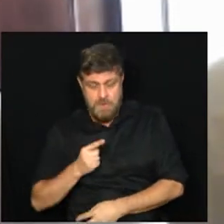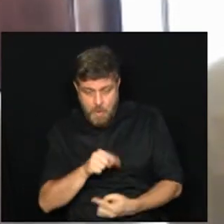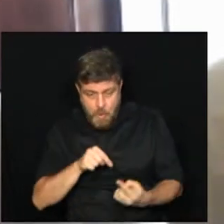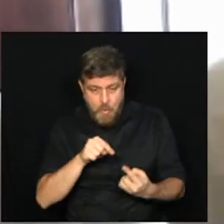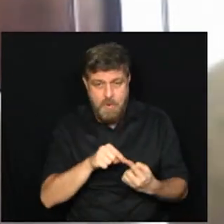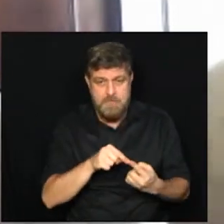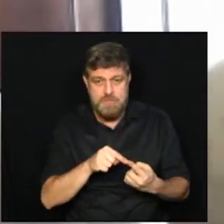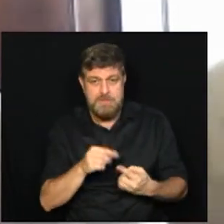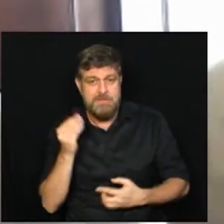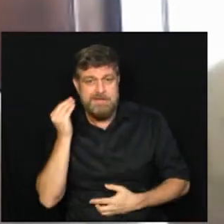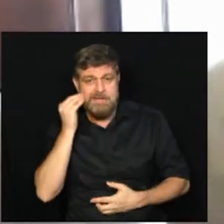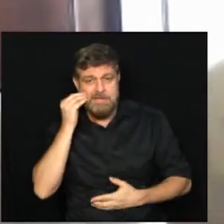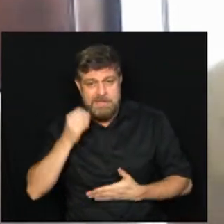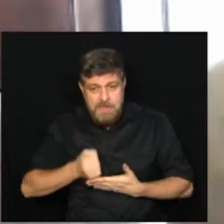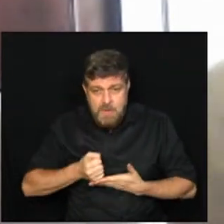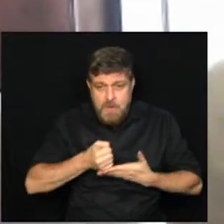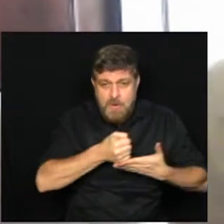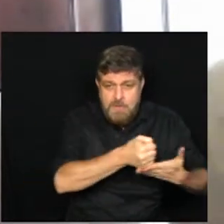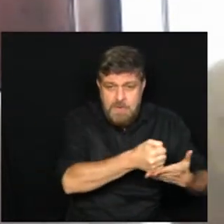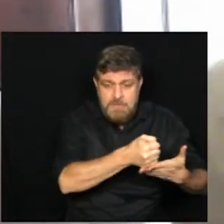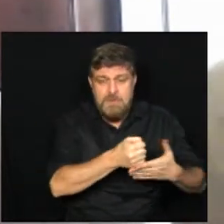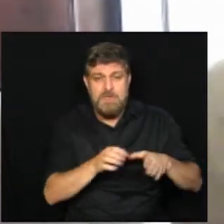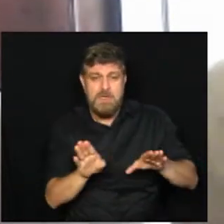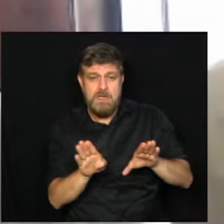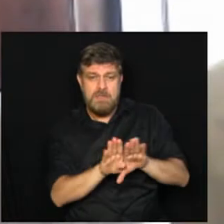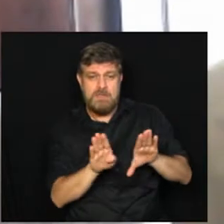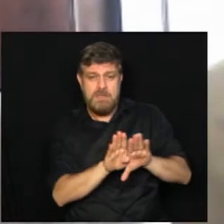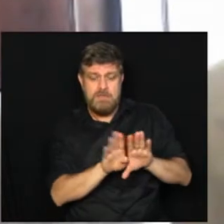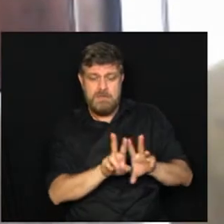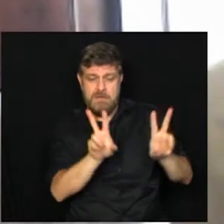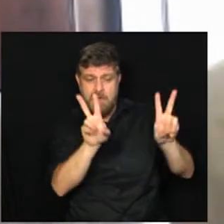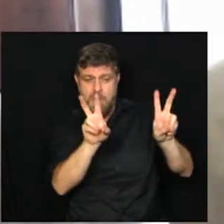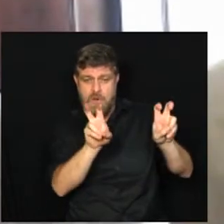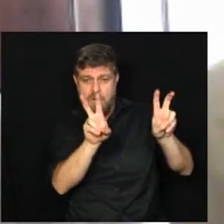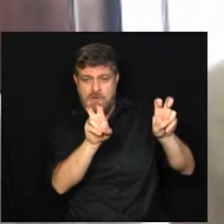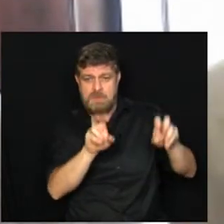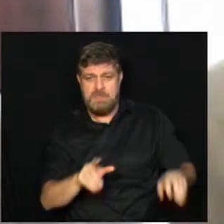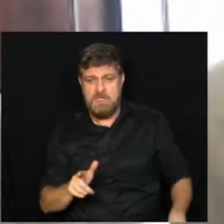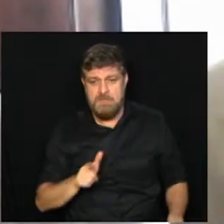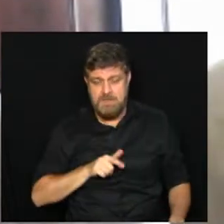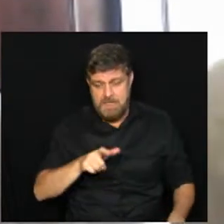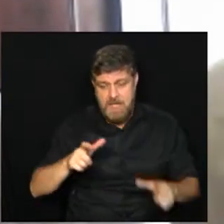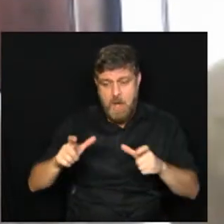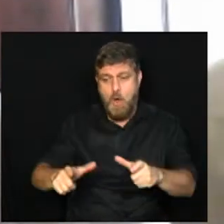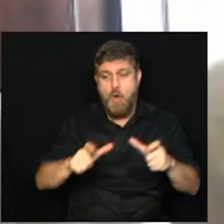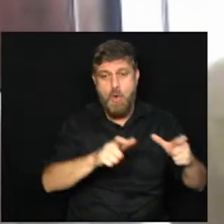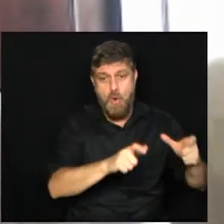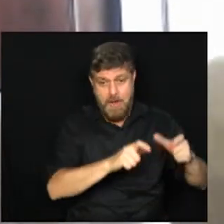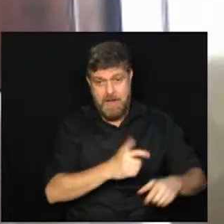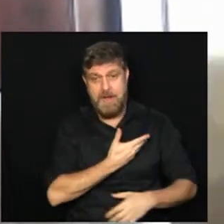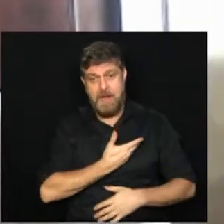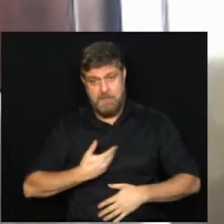com esse olhar sobre as questões relacionadas aos espaços públicos.